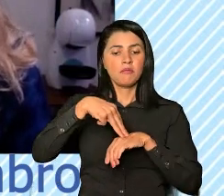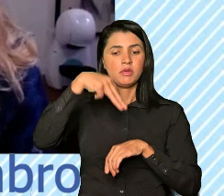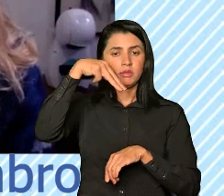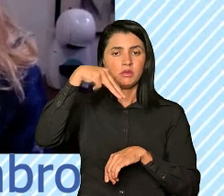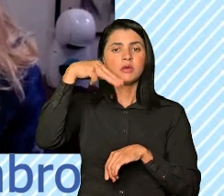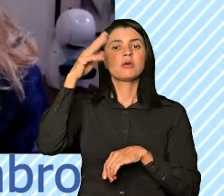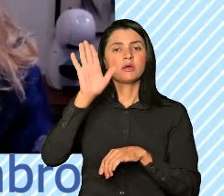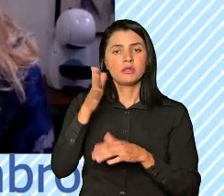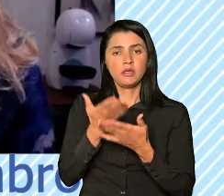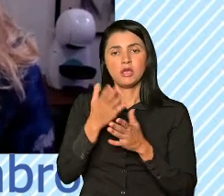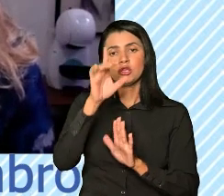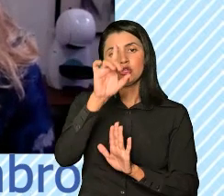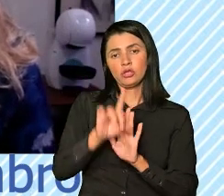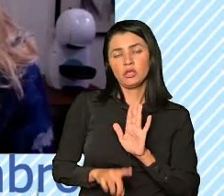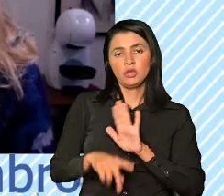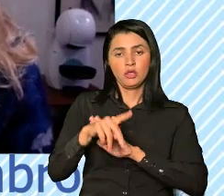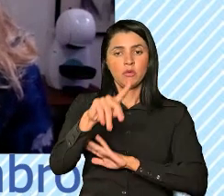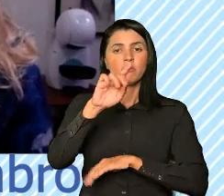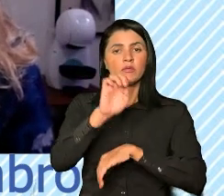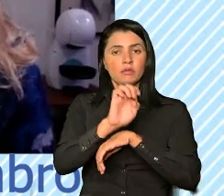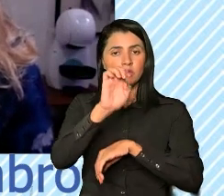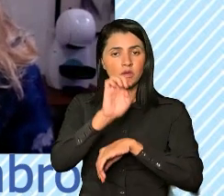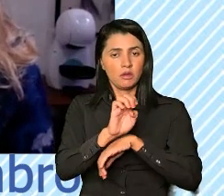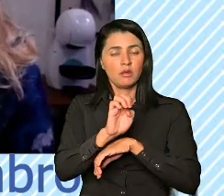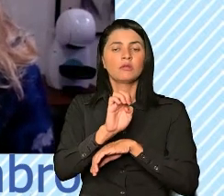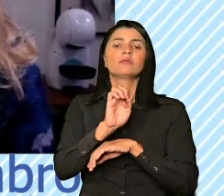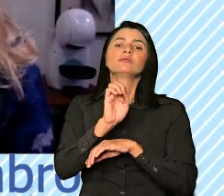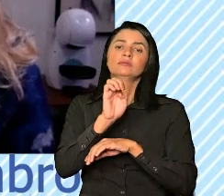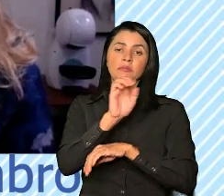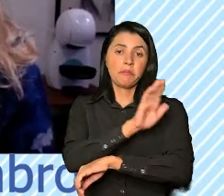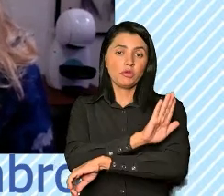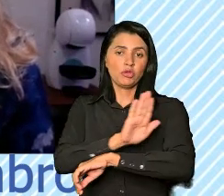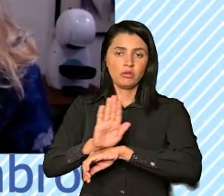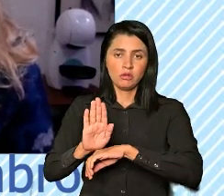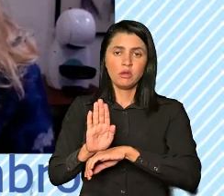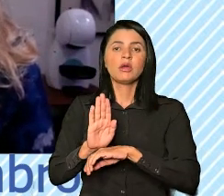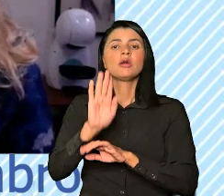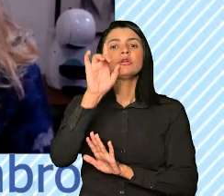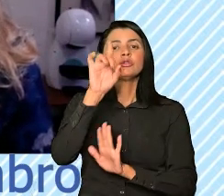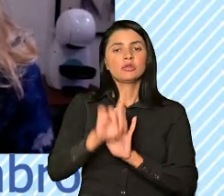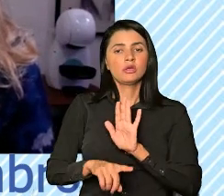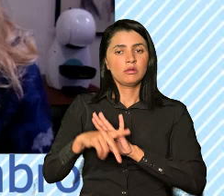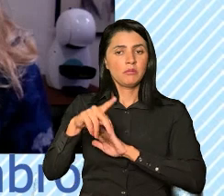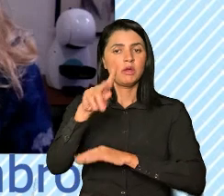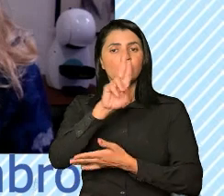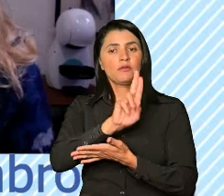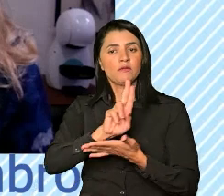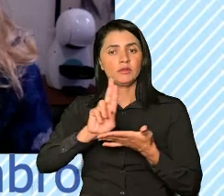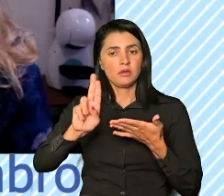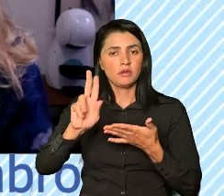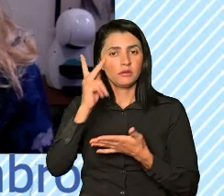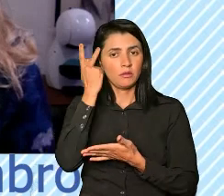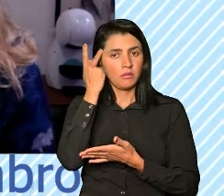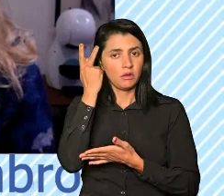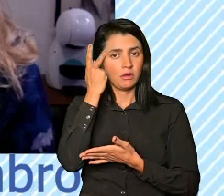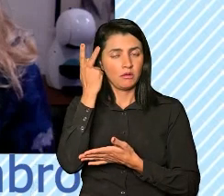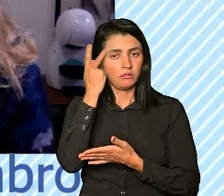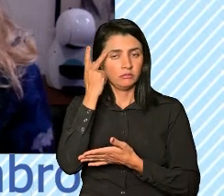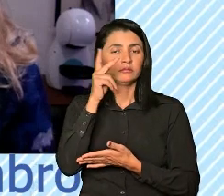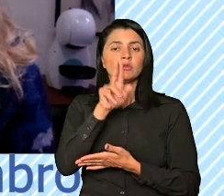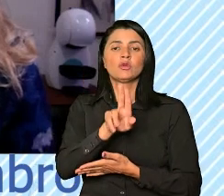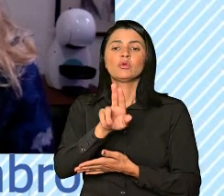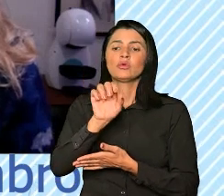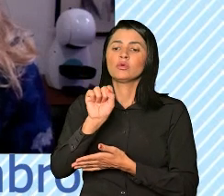mestranda em Direito do Estado e bacharela em Direito pela Universidade de São Paulo,